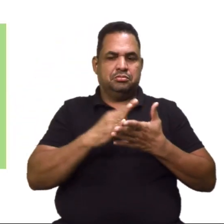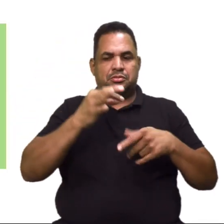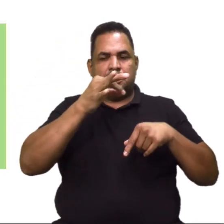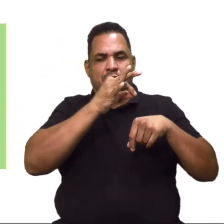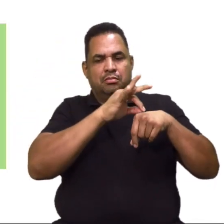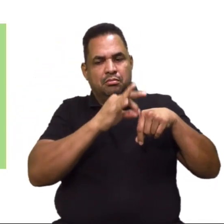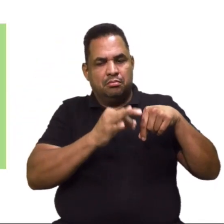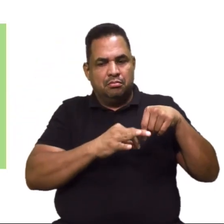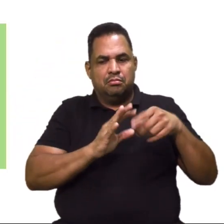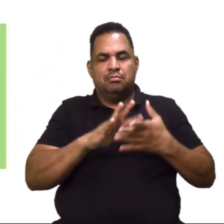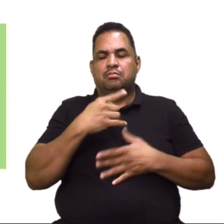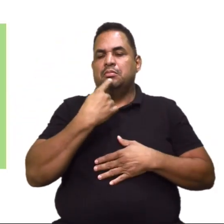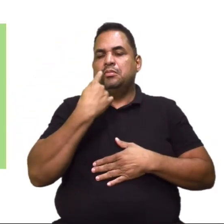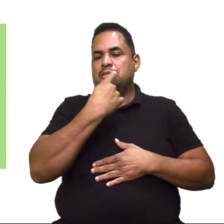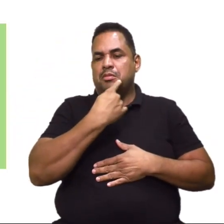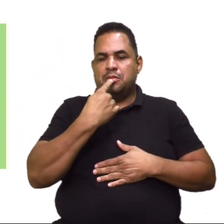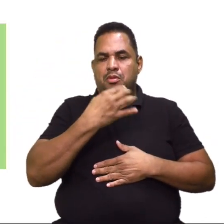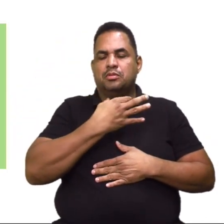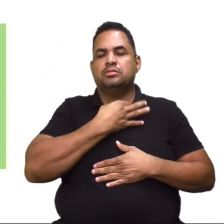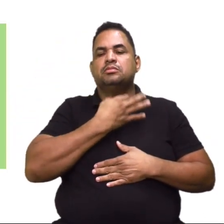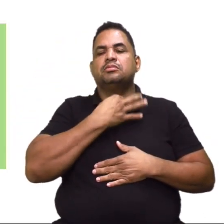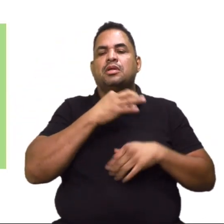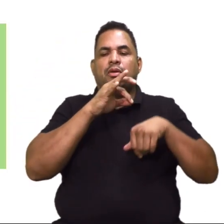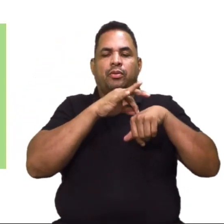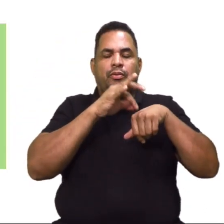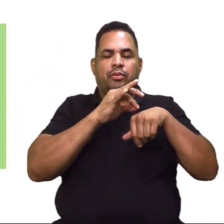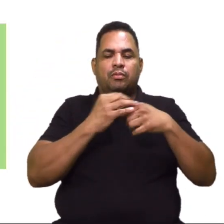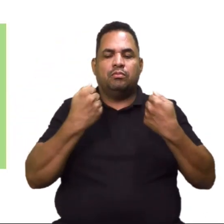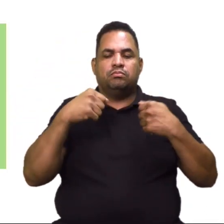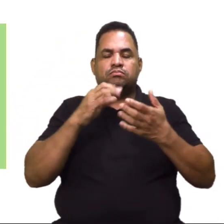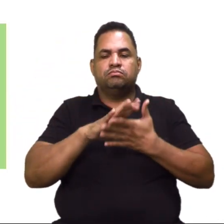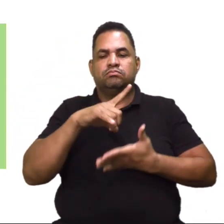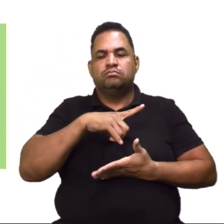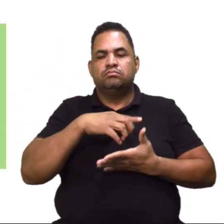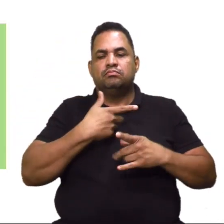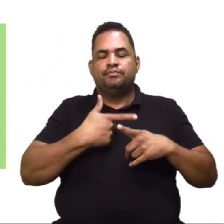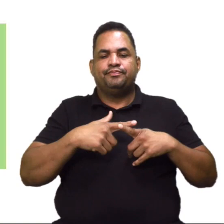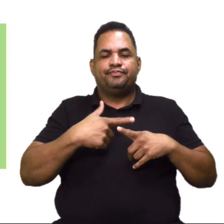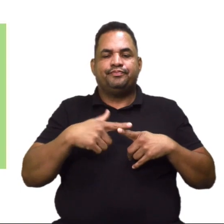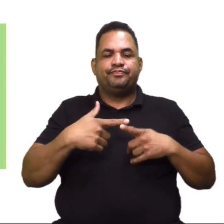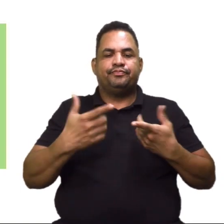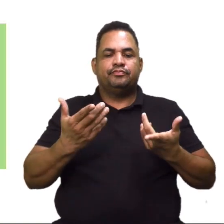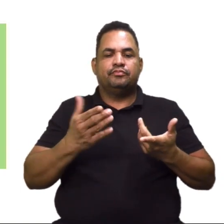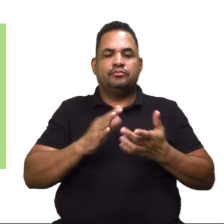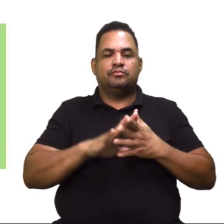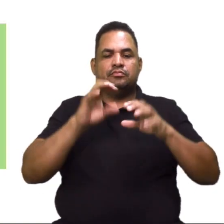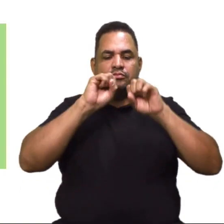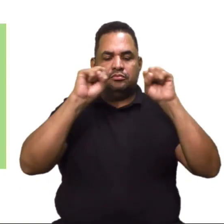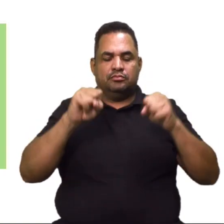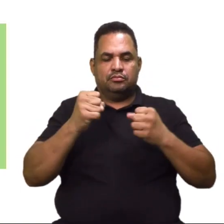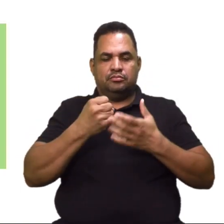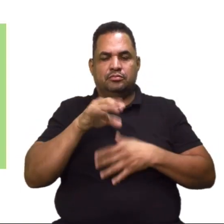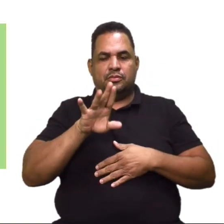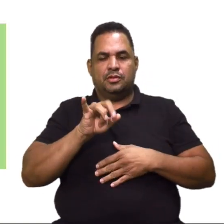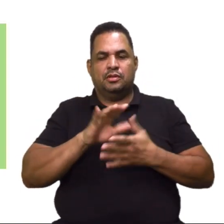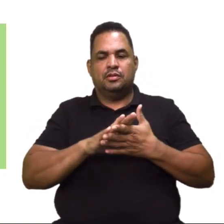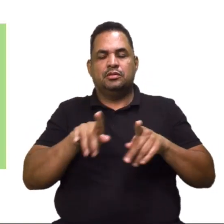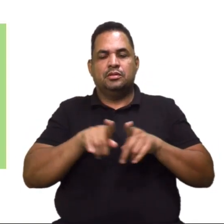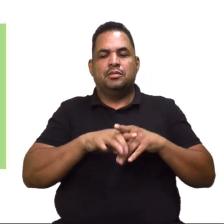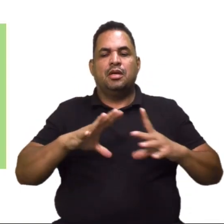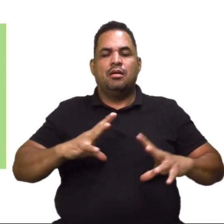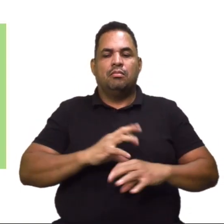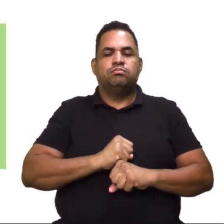na boca, na garganta, tá bom? Podem causar problemas tanto do sistema nervoso quanto do sistema